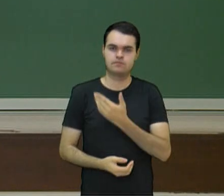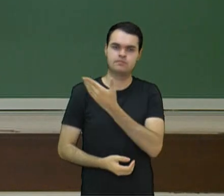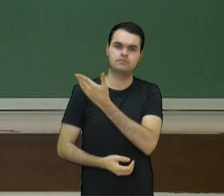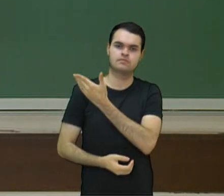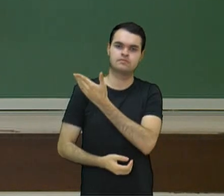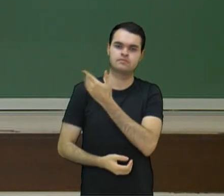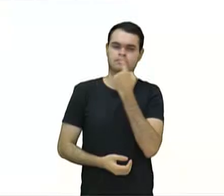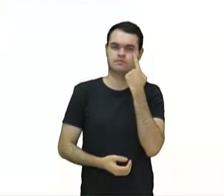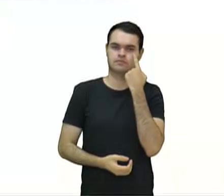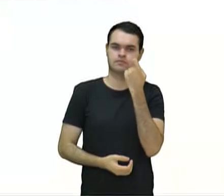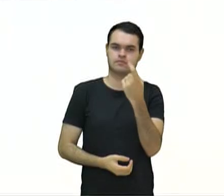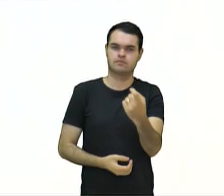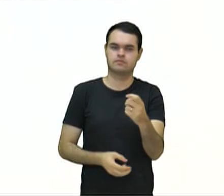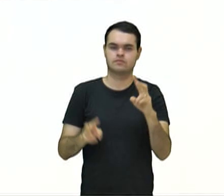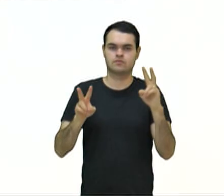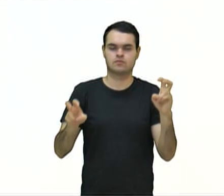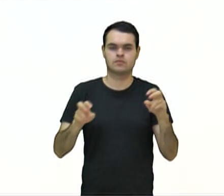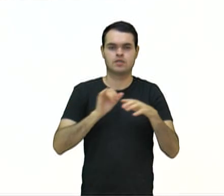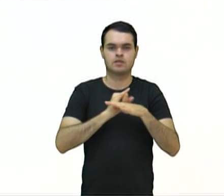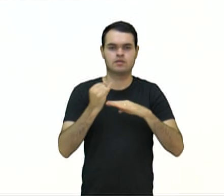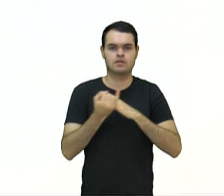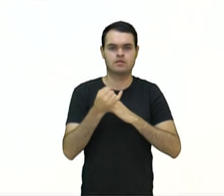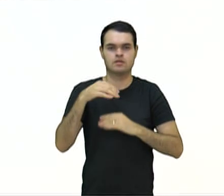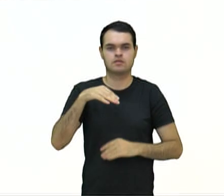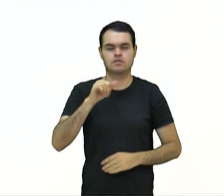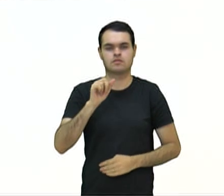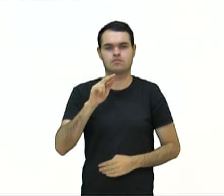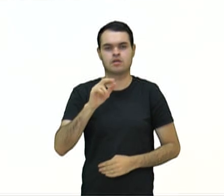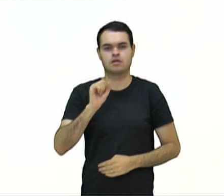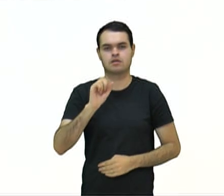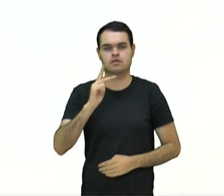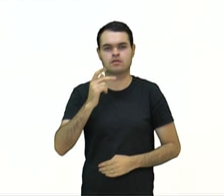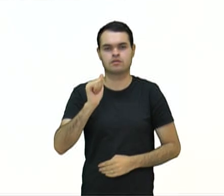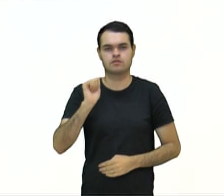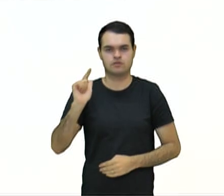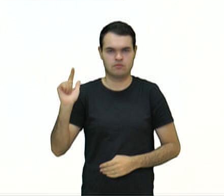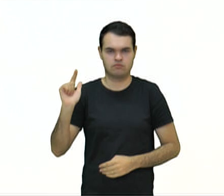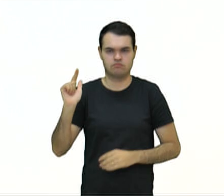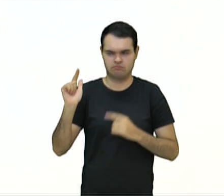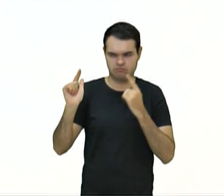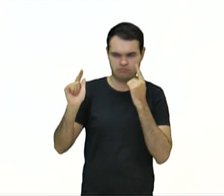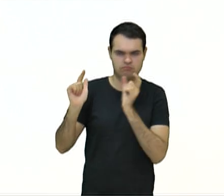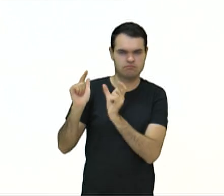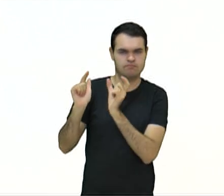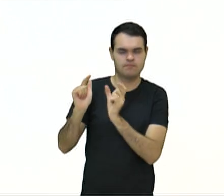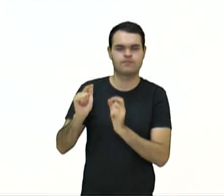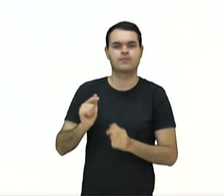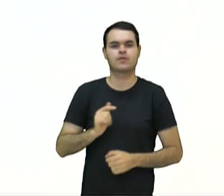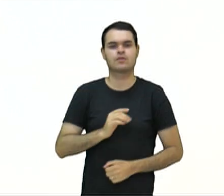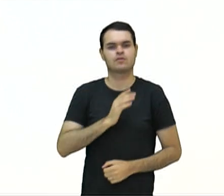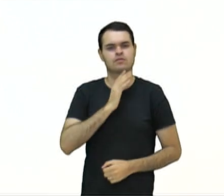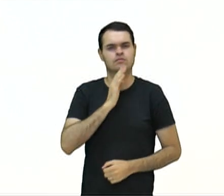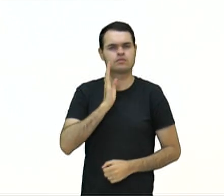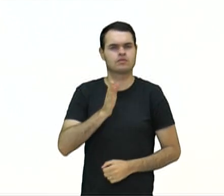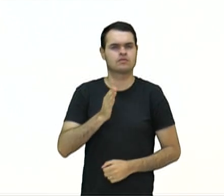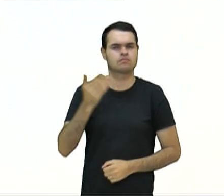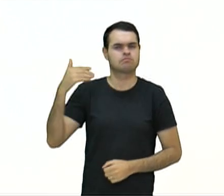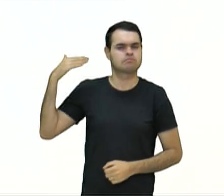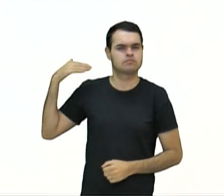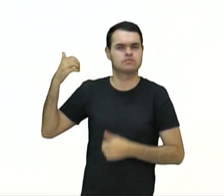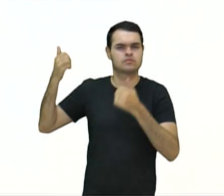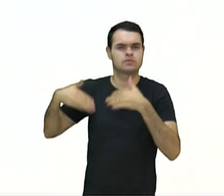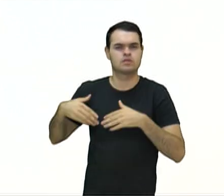caso interessante sobre as Ilhas Marshall. Você já deve ter ouvido falar sobre as Ilhas Marshall, né? Ela teve um papel importante